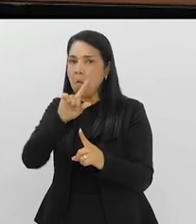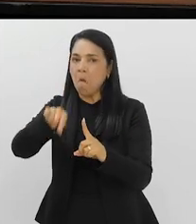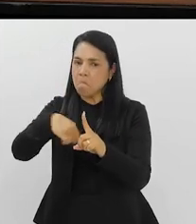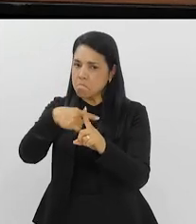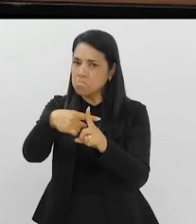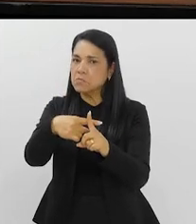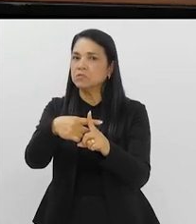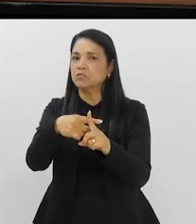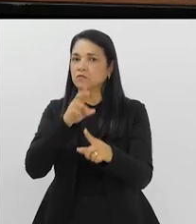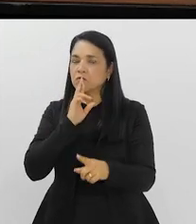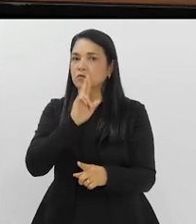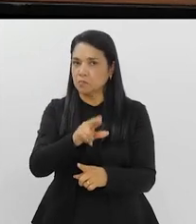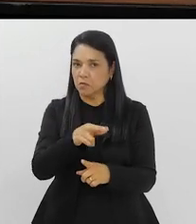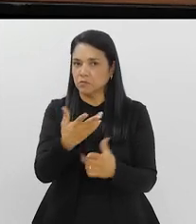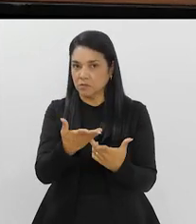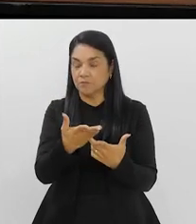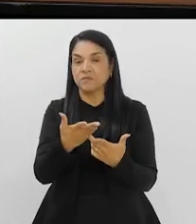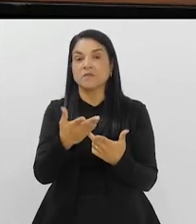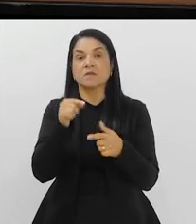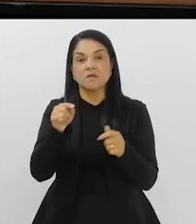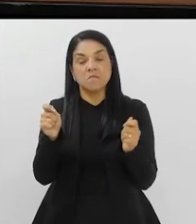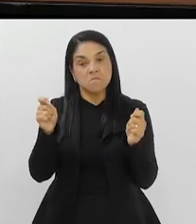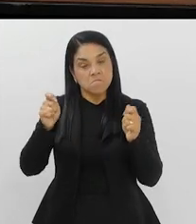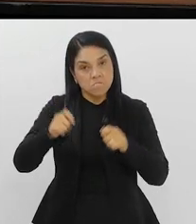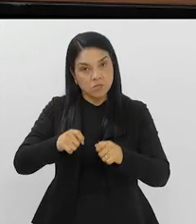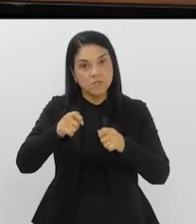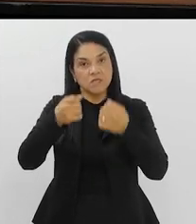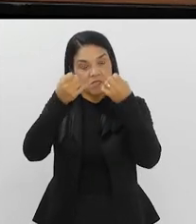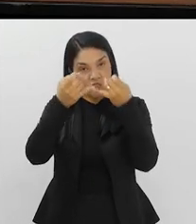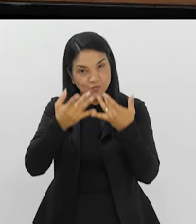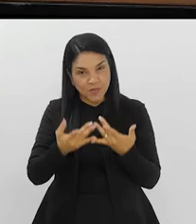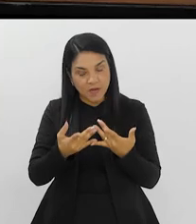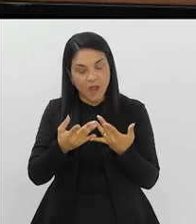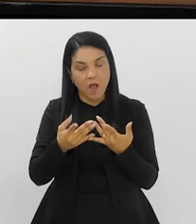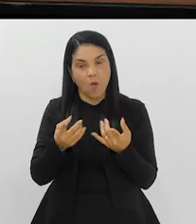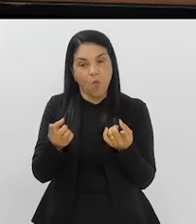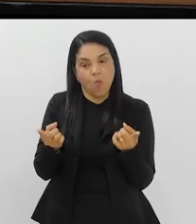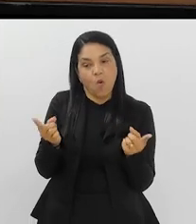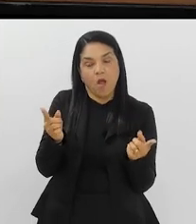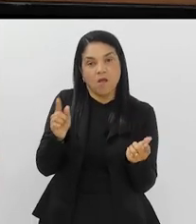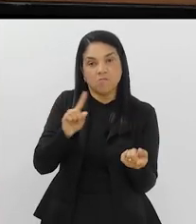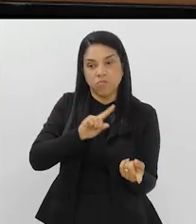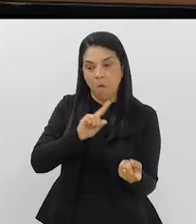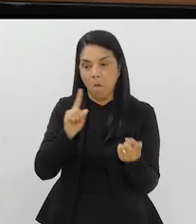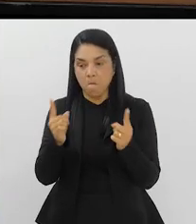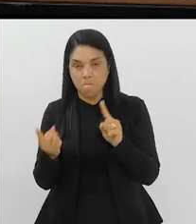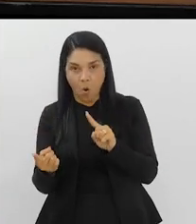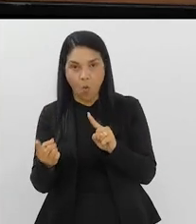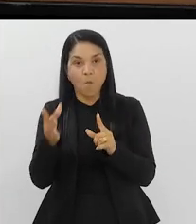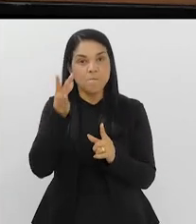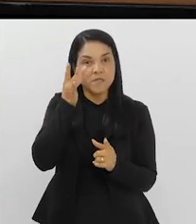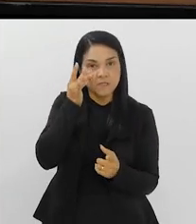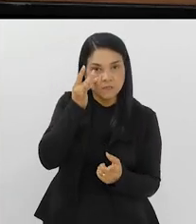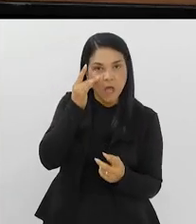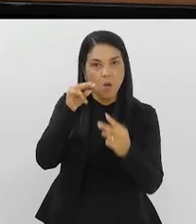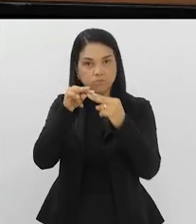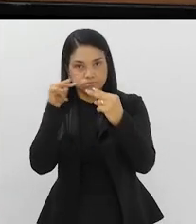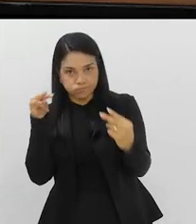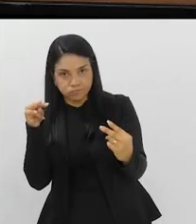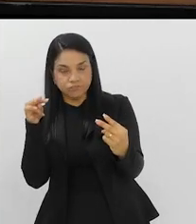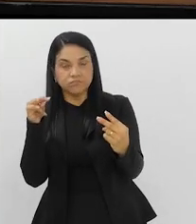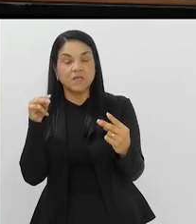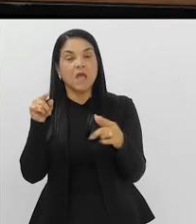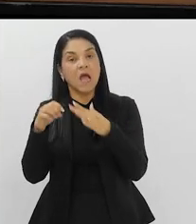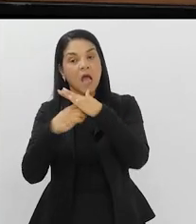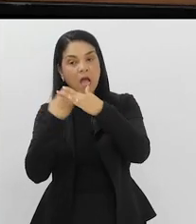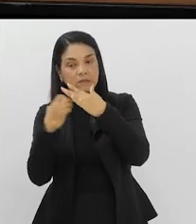mais com bons resultados, né? Eu acho que poder dimensionar isso, alternar isso, né, é saudável, e me parece